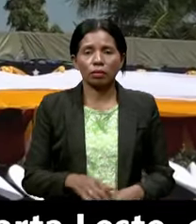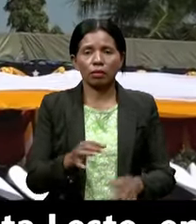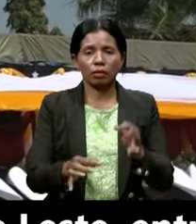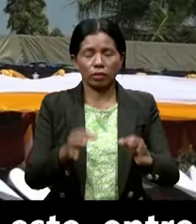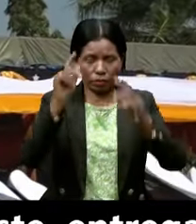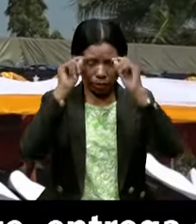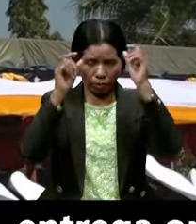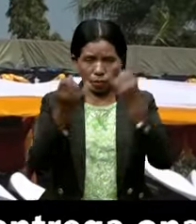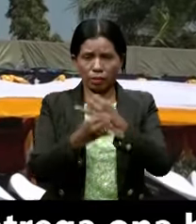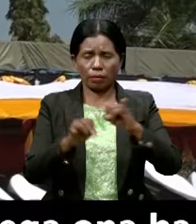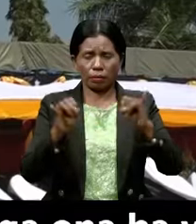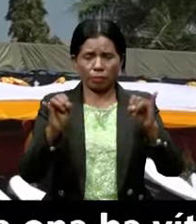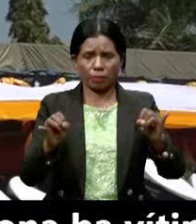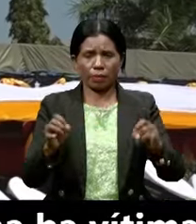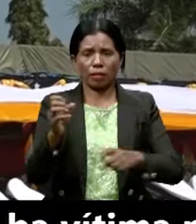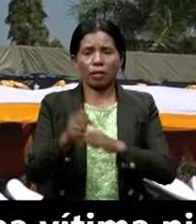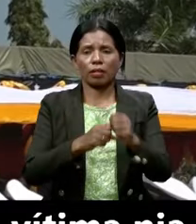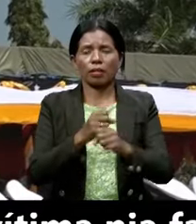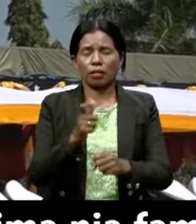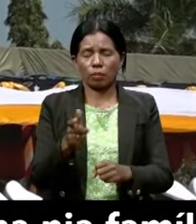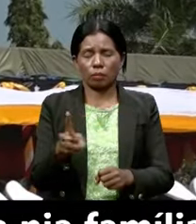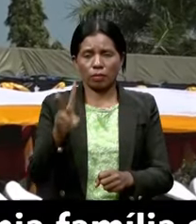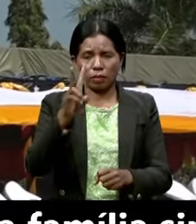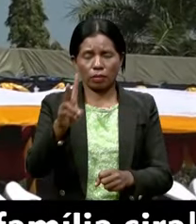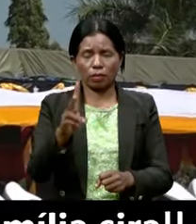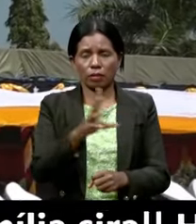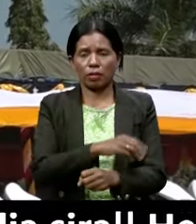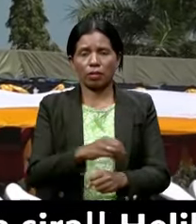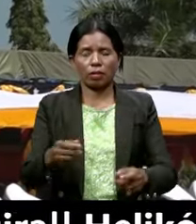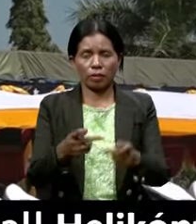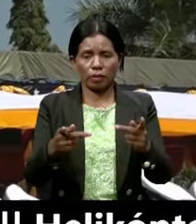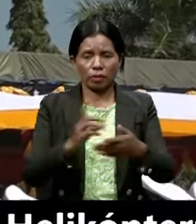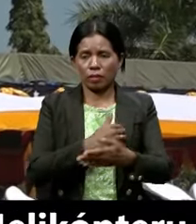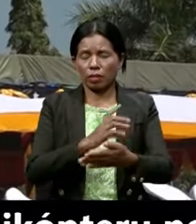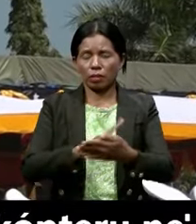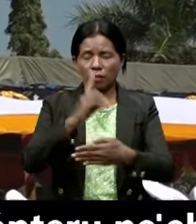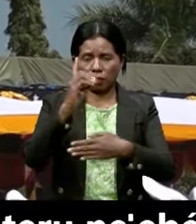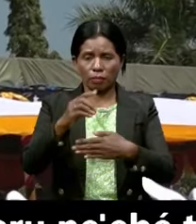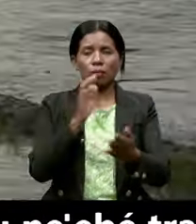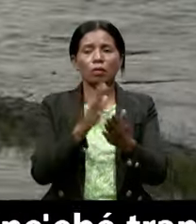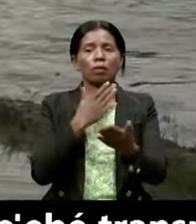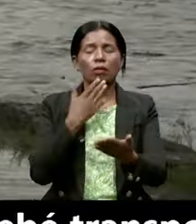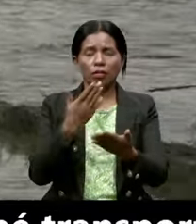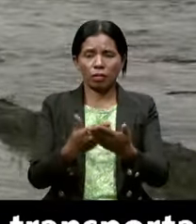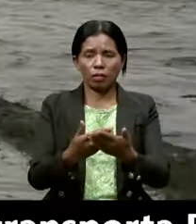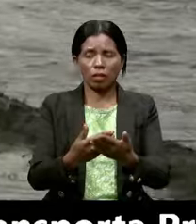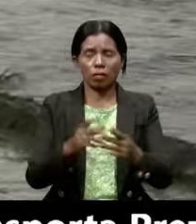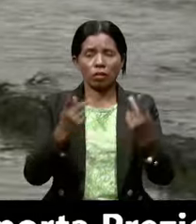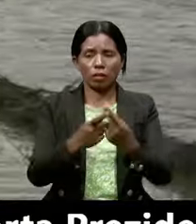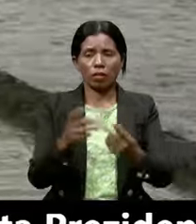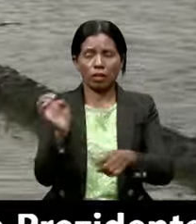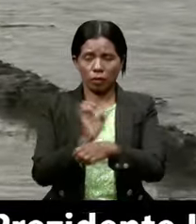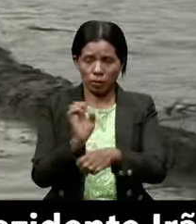Timor-Leste restaura ona nina independência badala ronu resen rua, iha setor barak mak sedauk desenvolve hodiak no setor importante ida mak